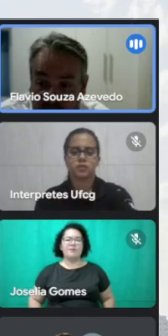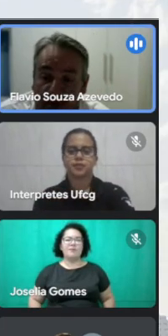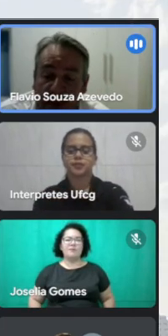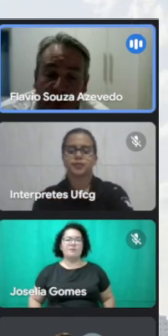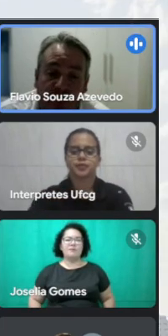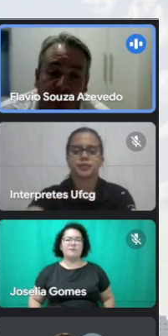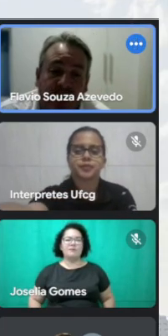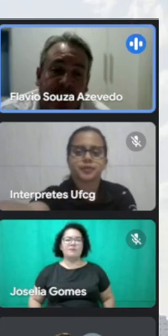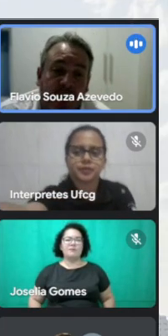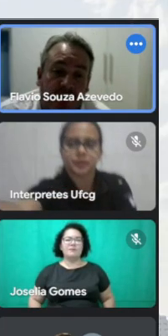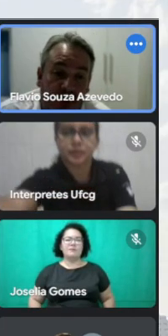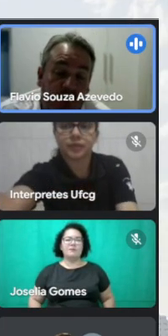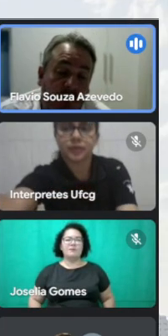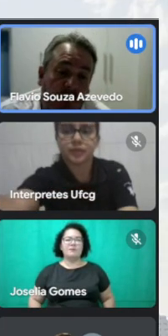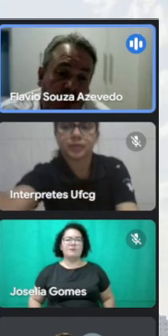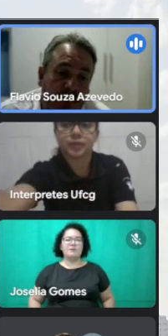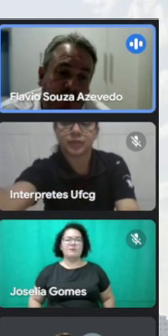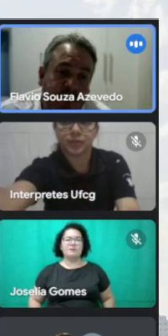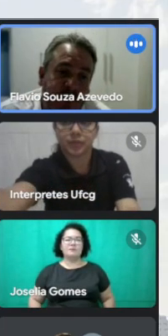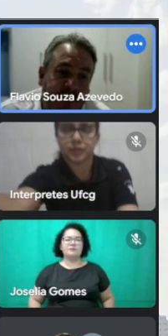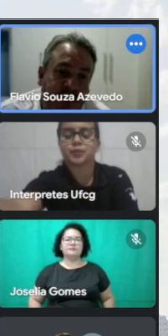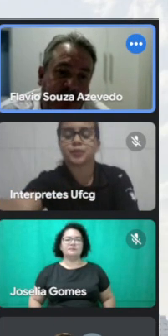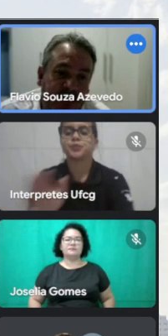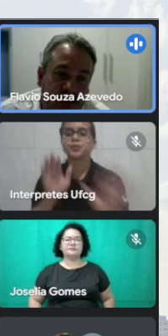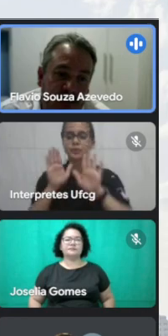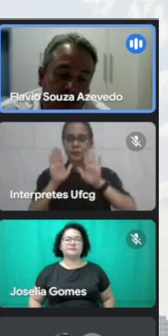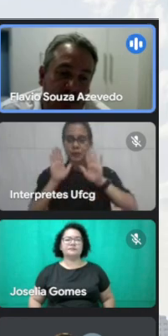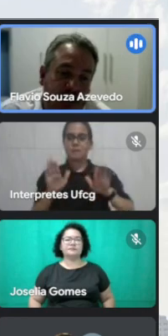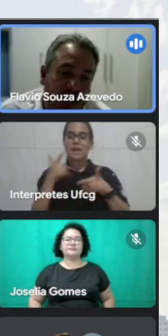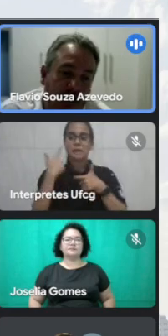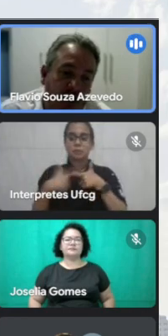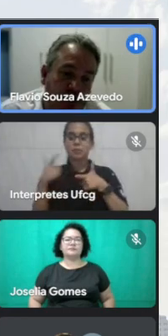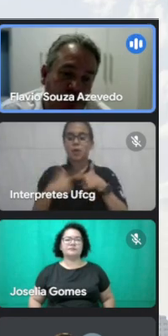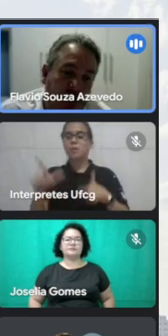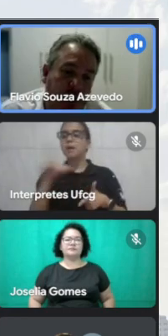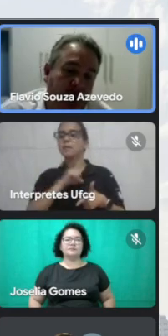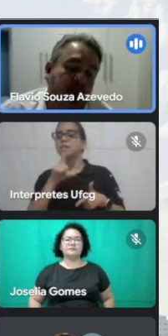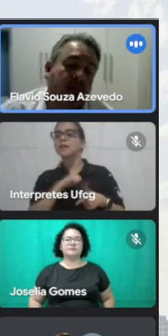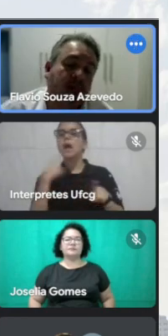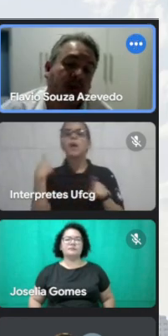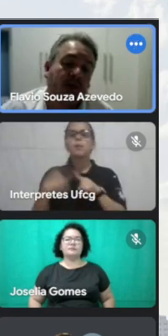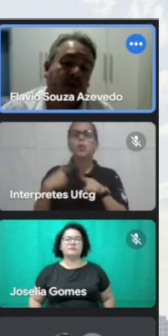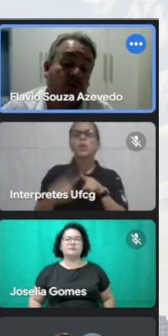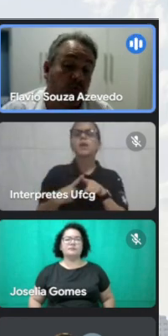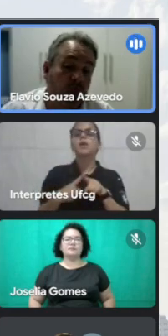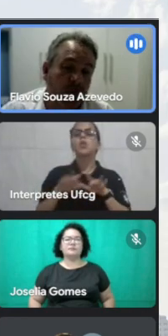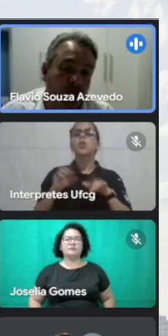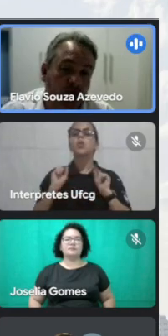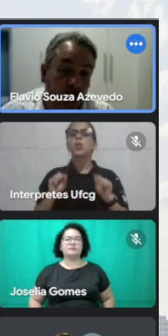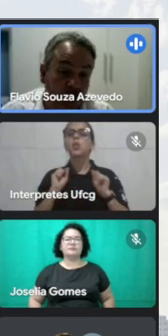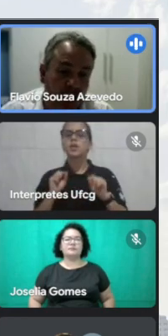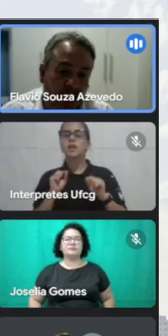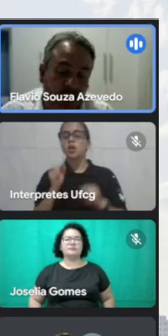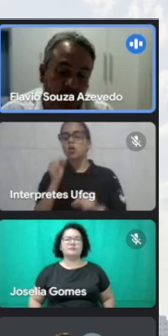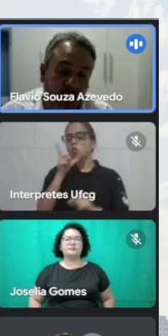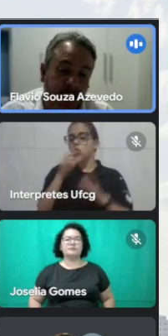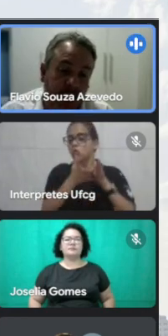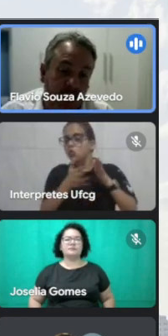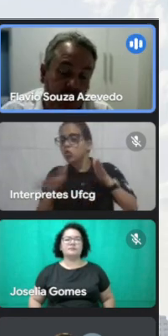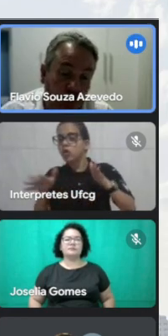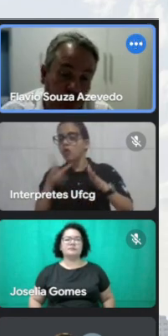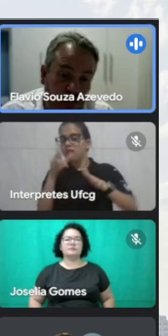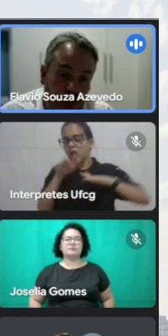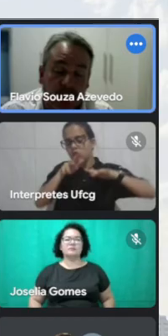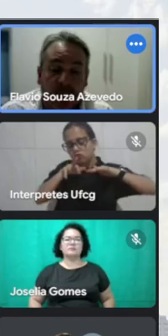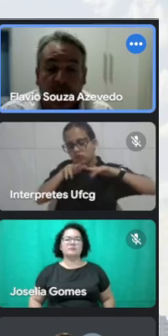Mas tinha um problema, né? Um grande problema é que esses rios desaguam justamente numa comunidade, chama